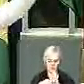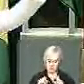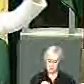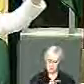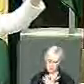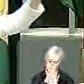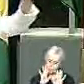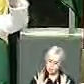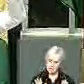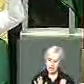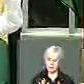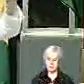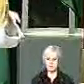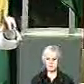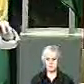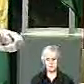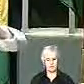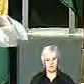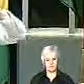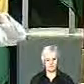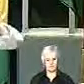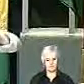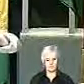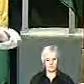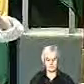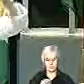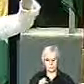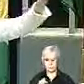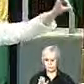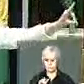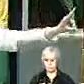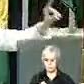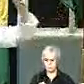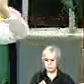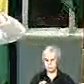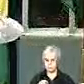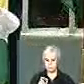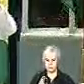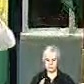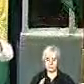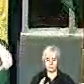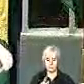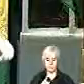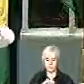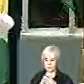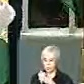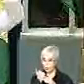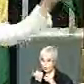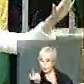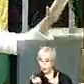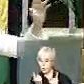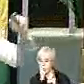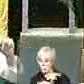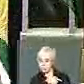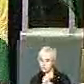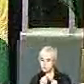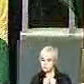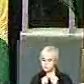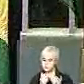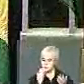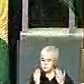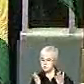jamais nos confunda com os censores, porque os censores do outro lado estão e do outro lado estiveram